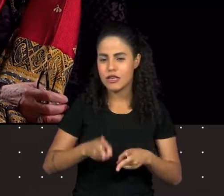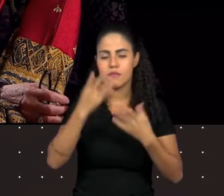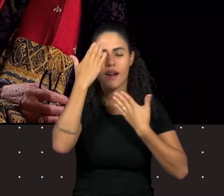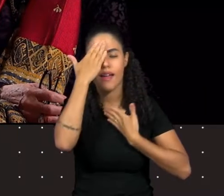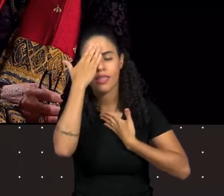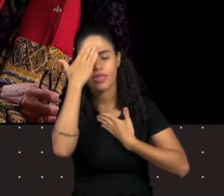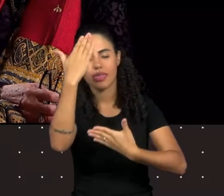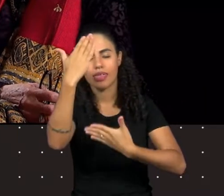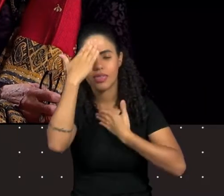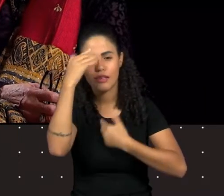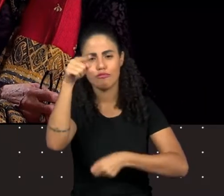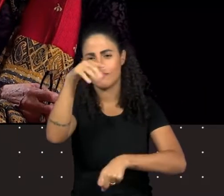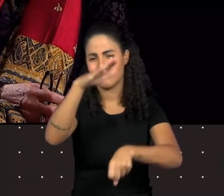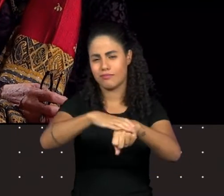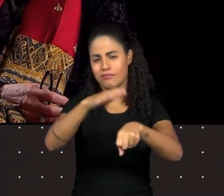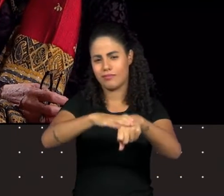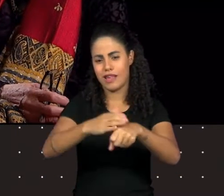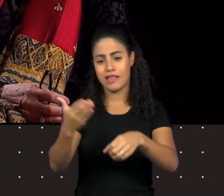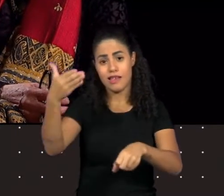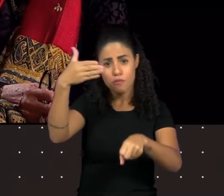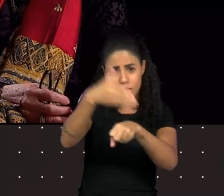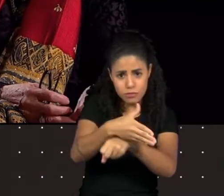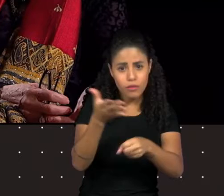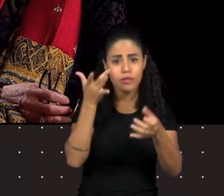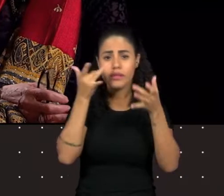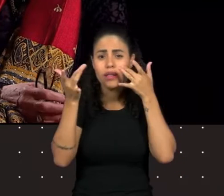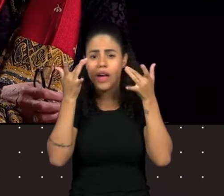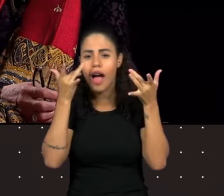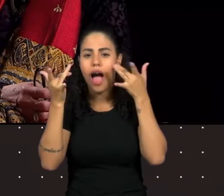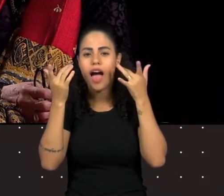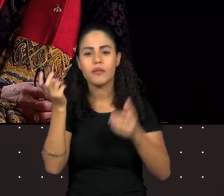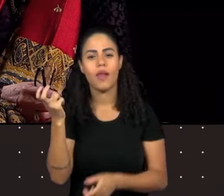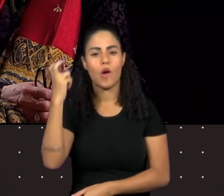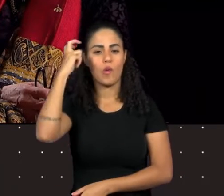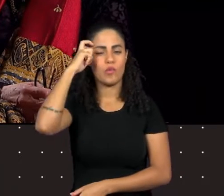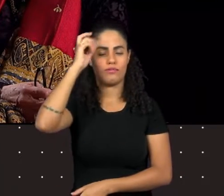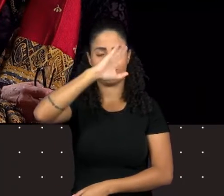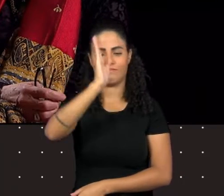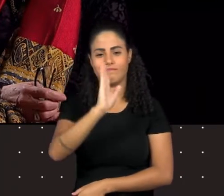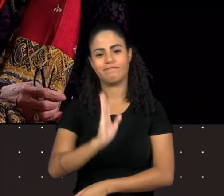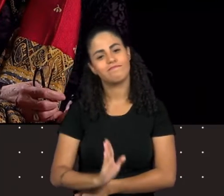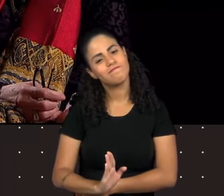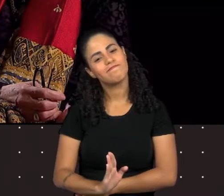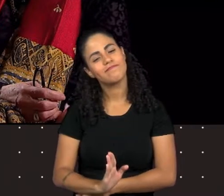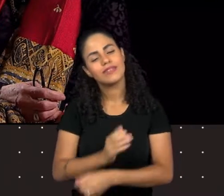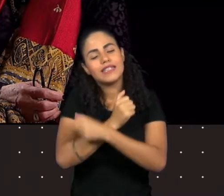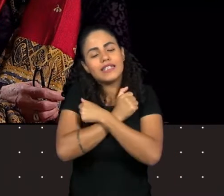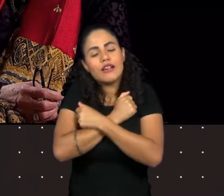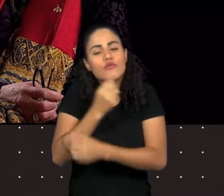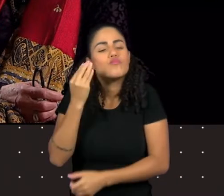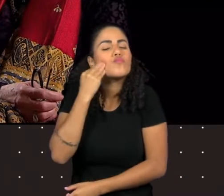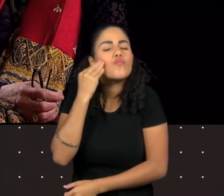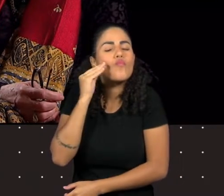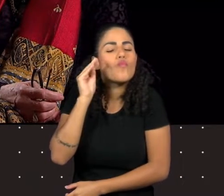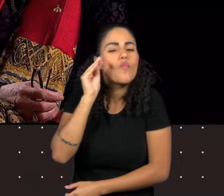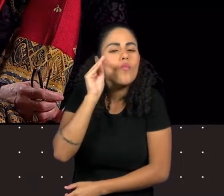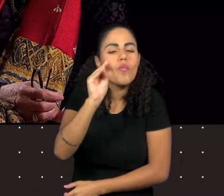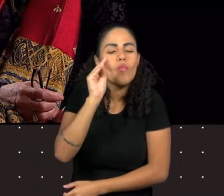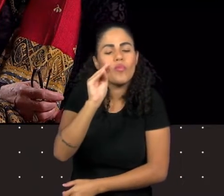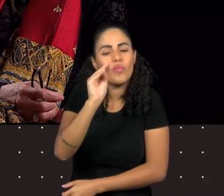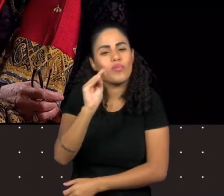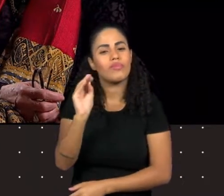você fez pela arte, pelo teatro, pela cultura brasileira. Tá? Então, um grande beijo para você,